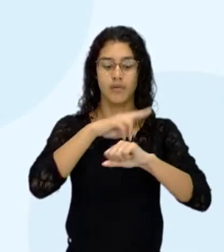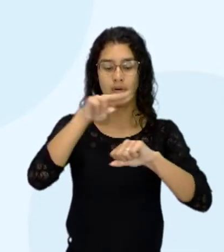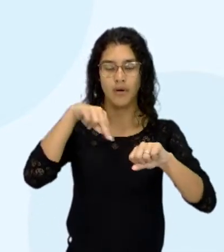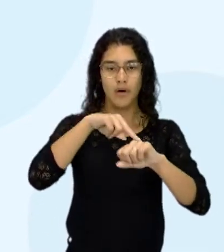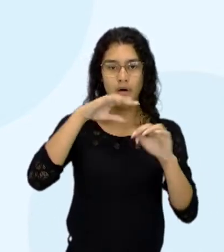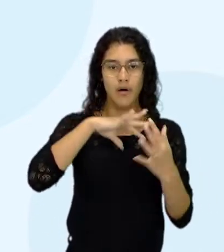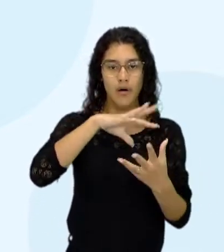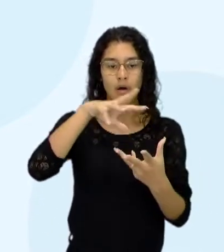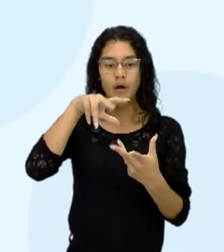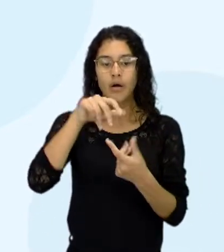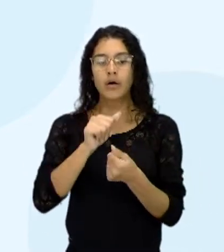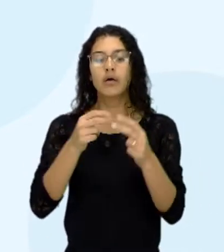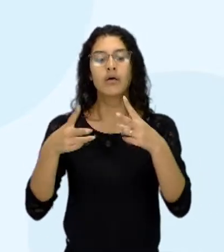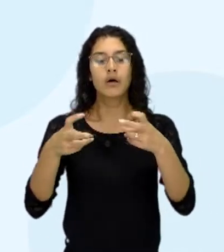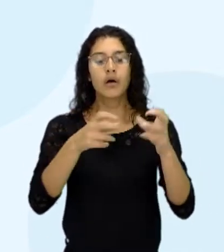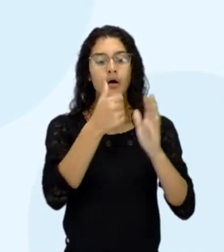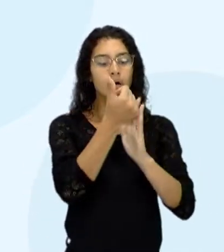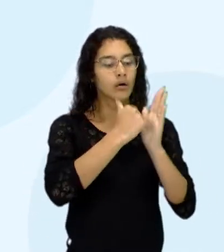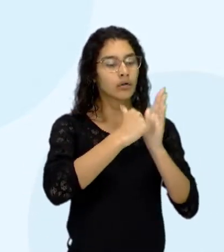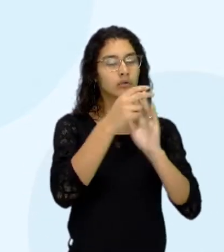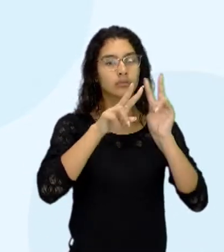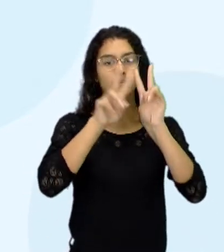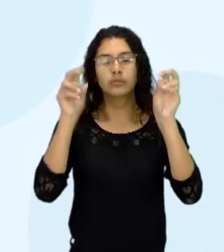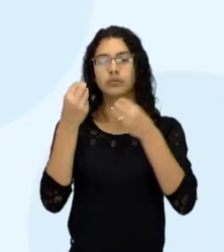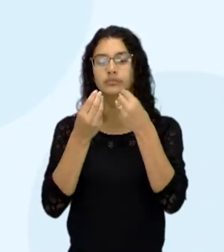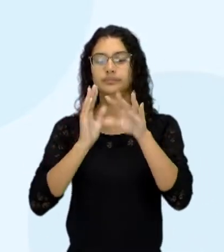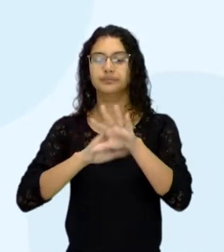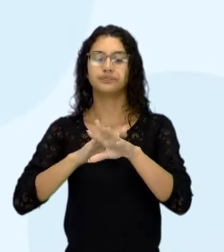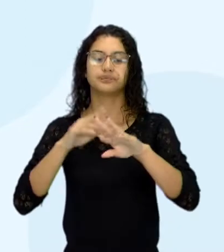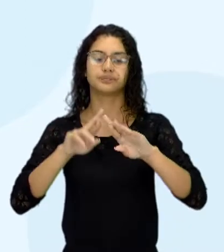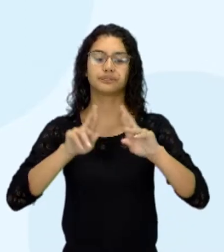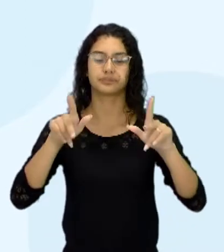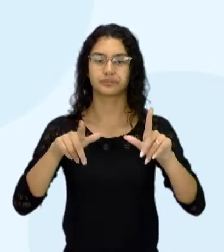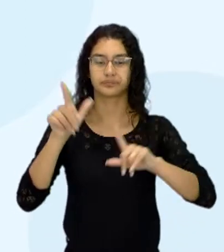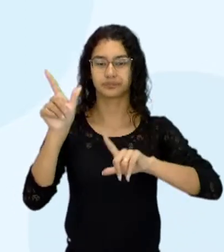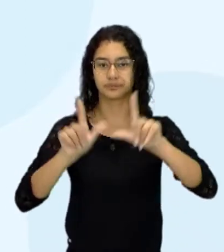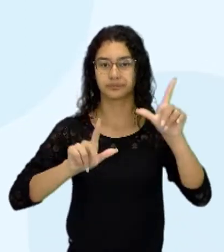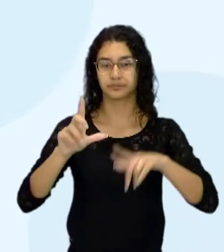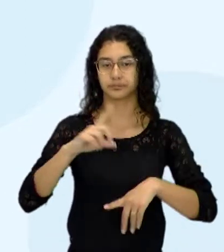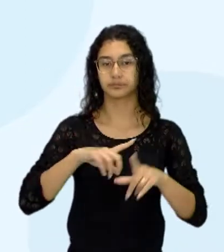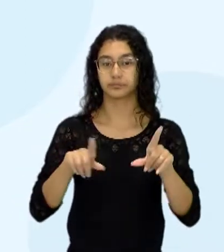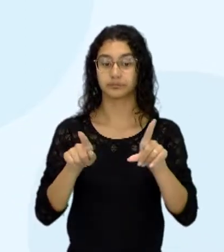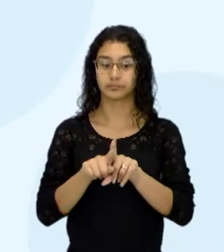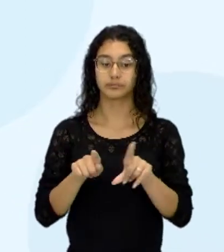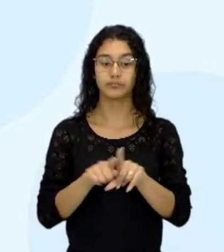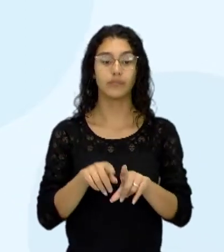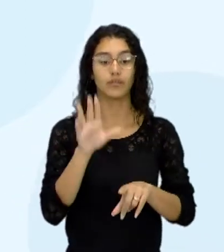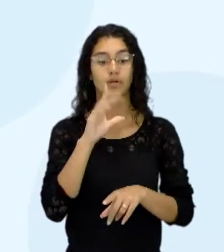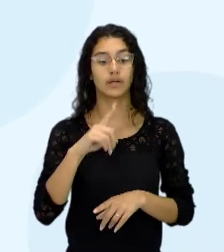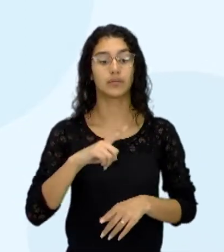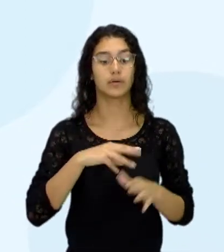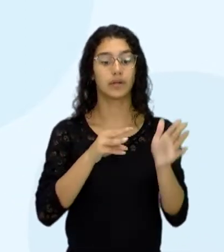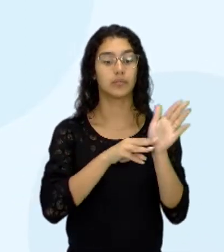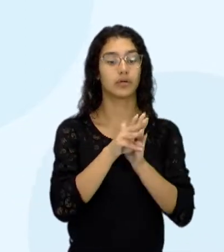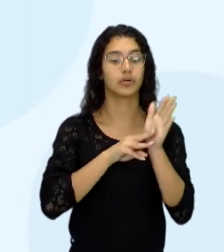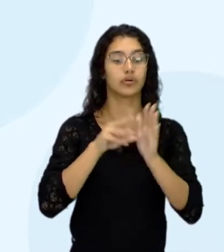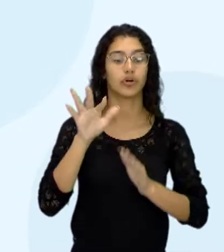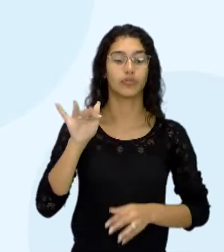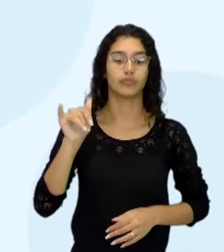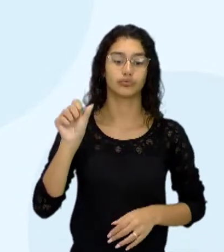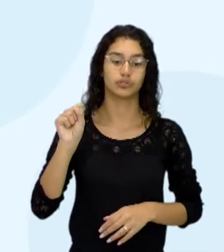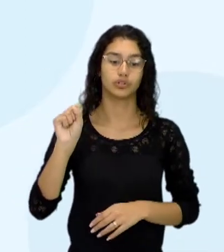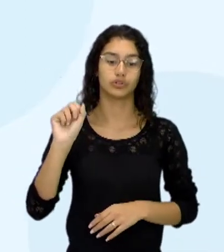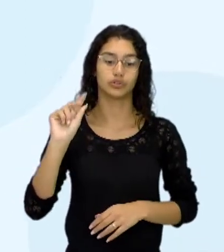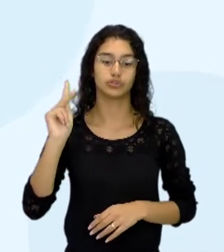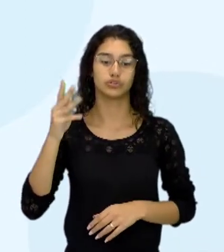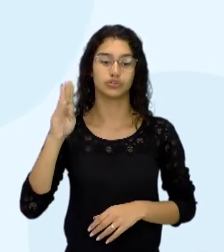global. Análise de como os temas são abordados em diferentes mídias e vamos falar um pouquinho da metodologia Fishball,